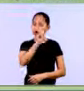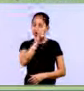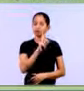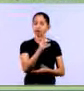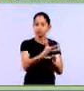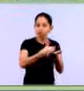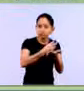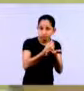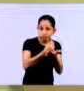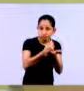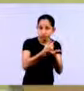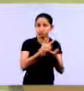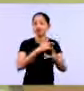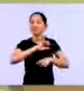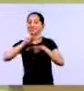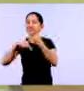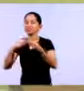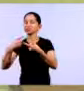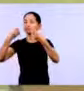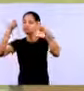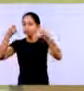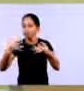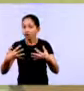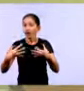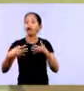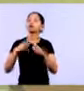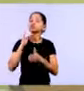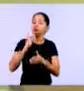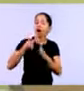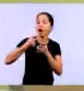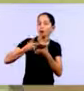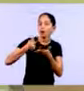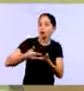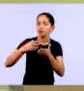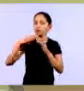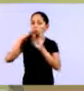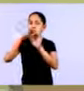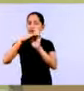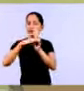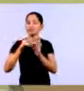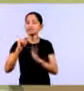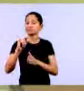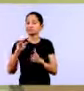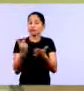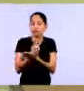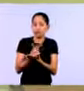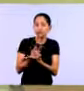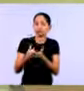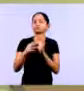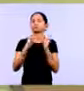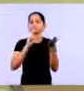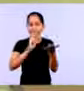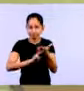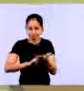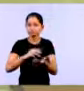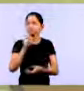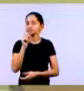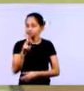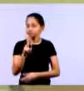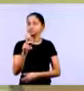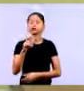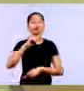orçamento. Mas não basta isso. Depois você tem que prestar contas sob pena de sanção. E aí nós falaremos ainda questões